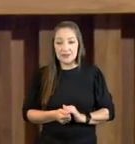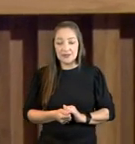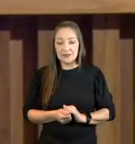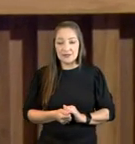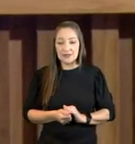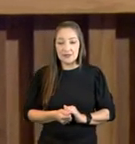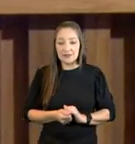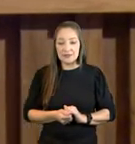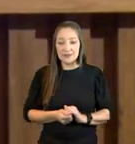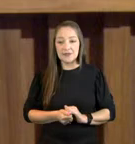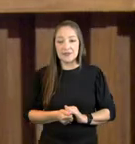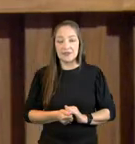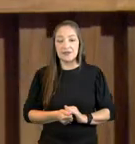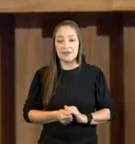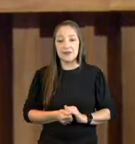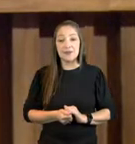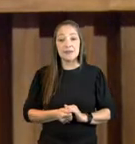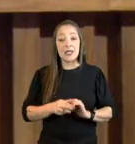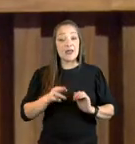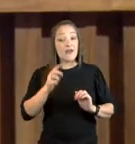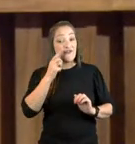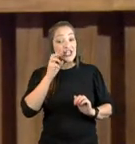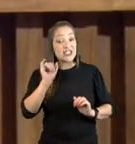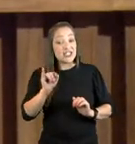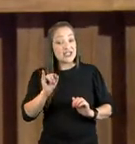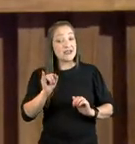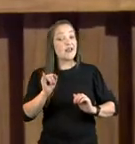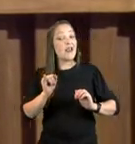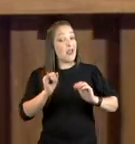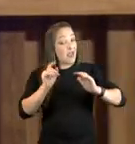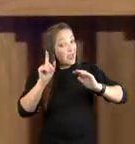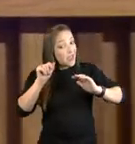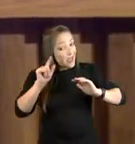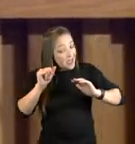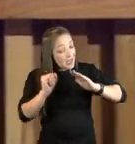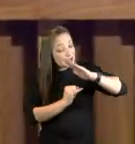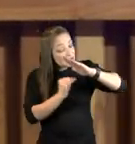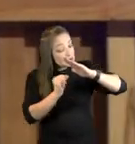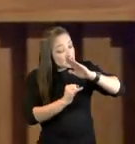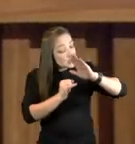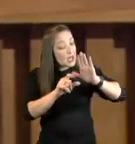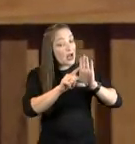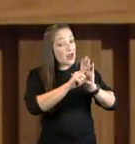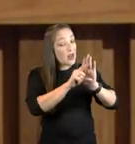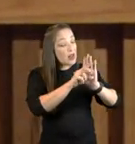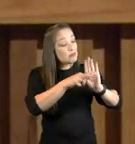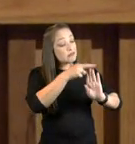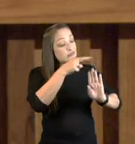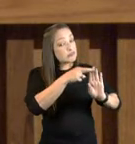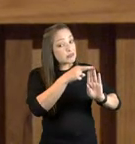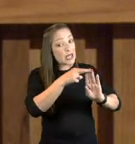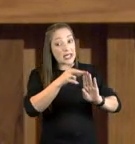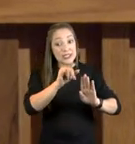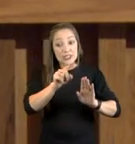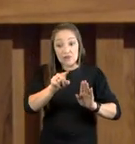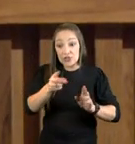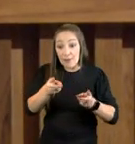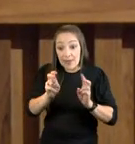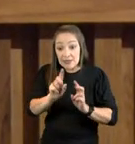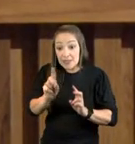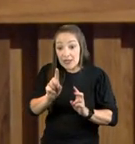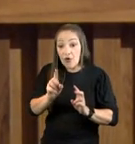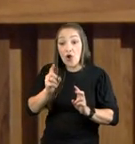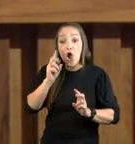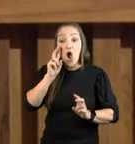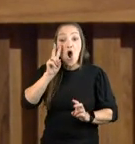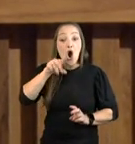financeira regulamentada ou não. Segundo, já coloque lá no Reclame Aqui, já coloque aqui, veja a